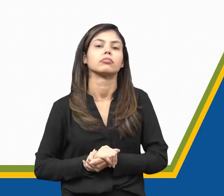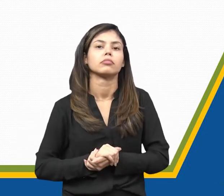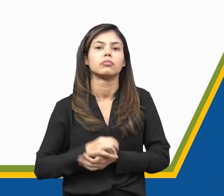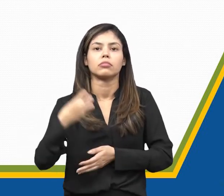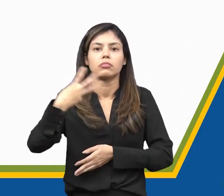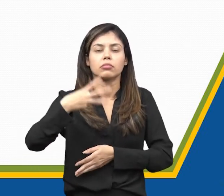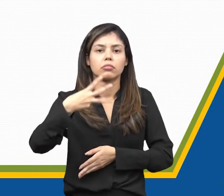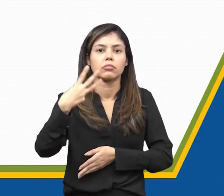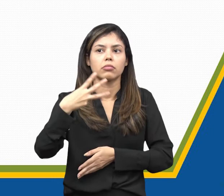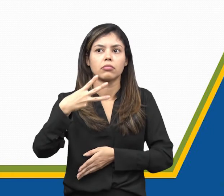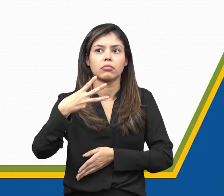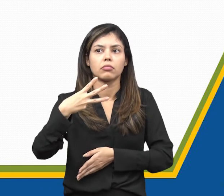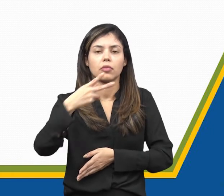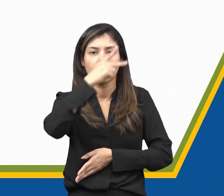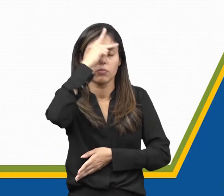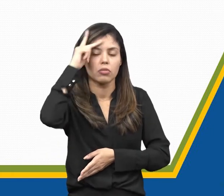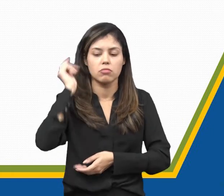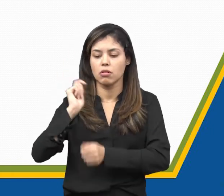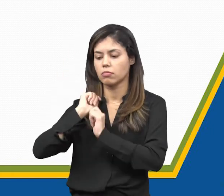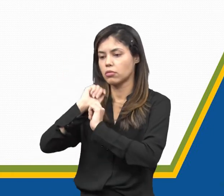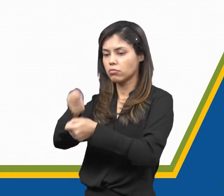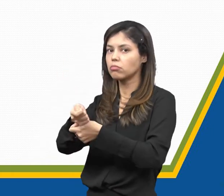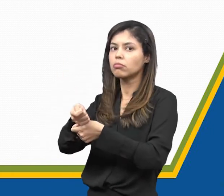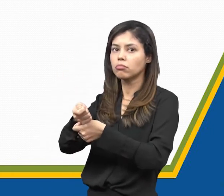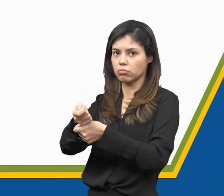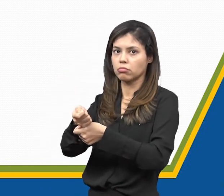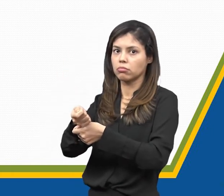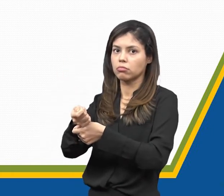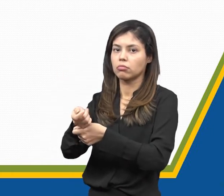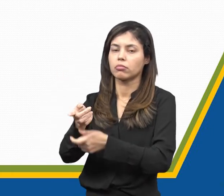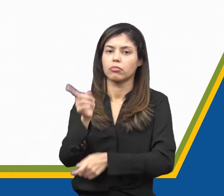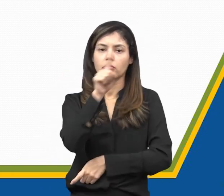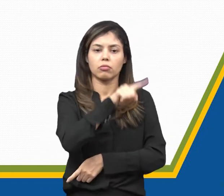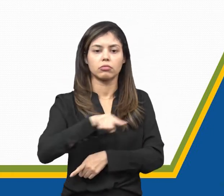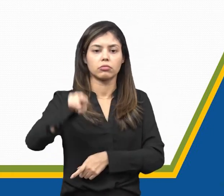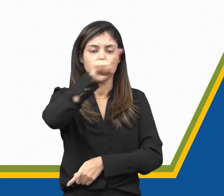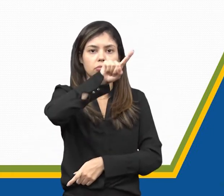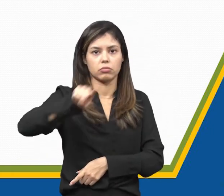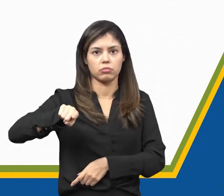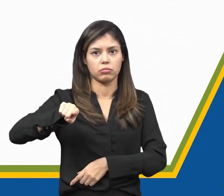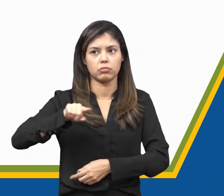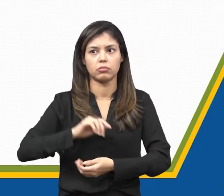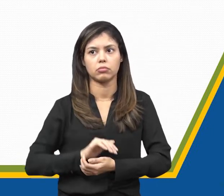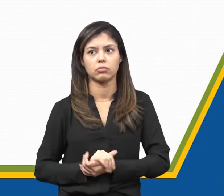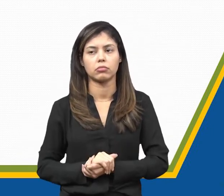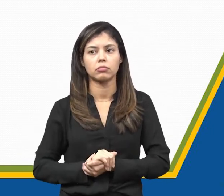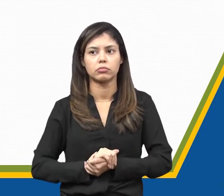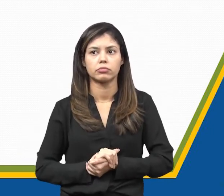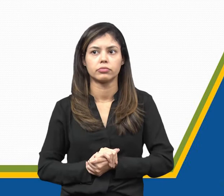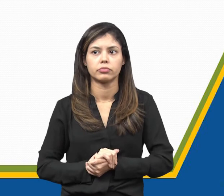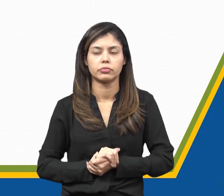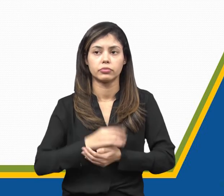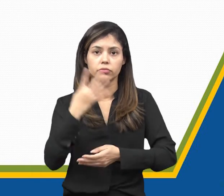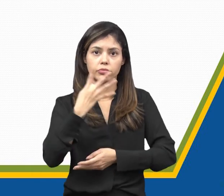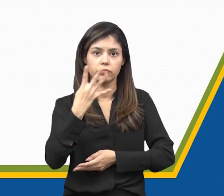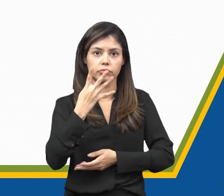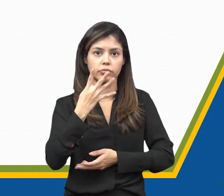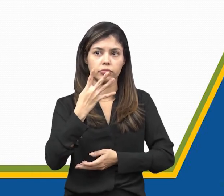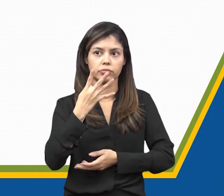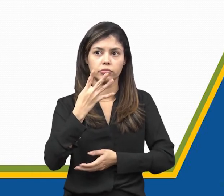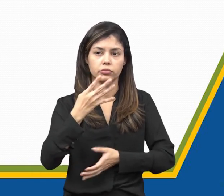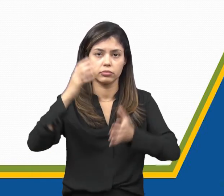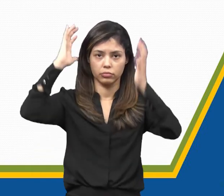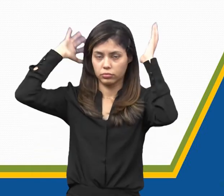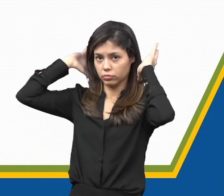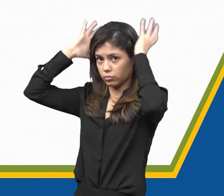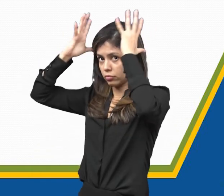Terceira plaquinha, temos uma pessoa pescando, também com uma placa de proibido. No quarto, temos a imagem